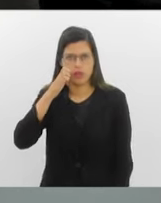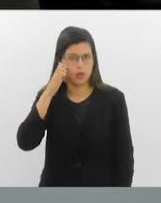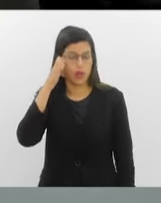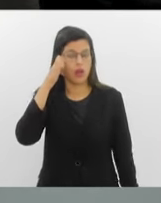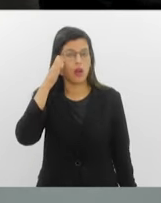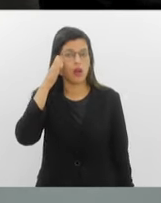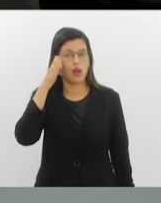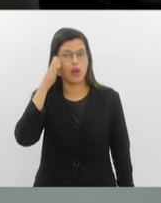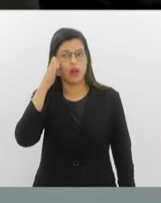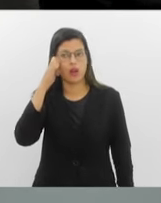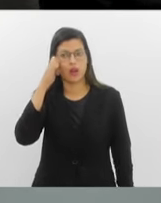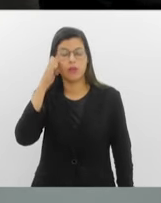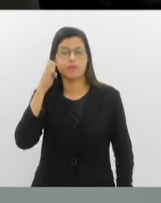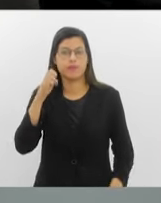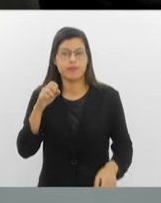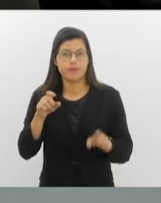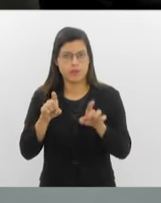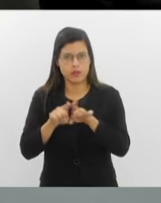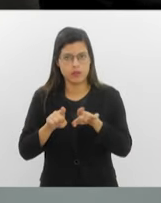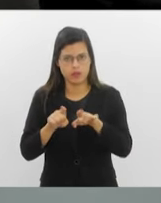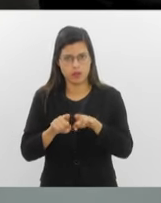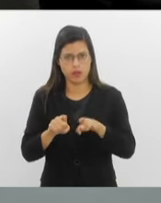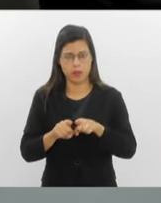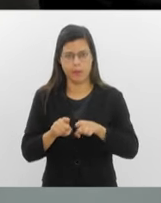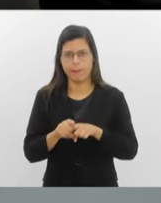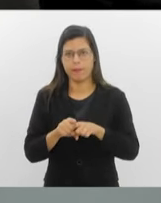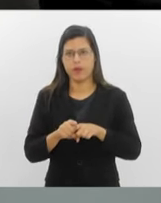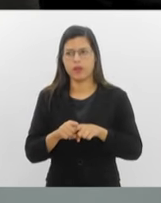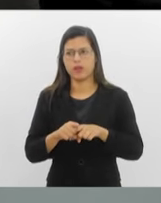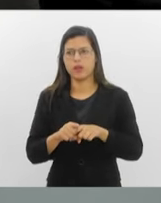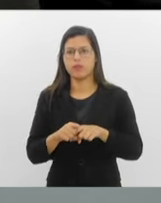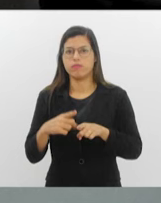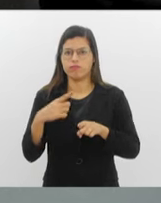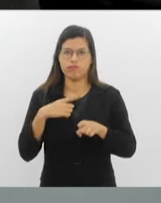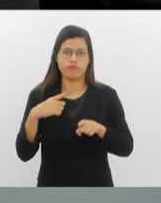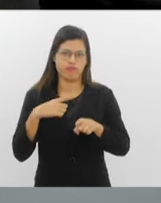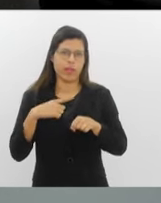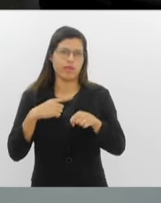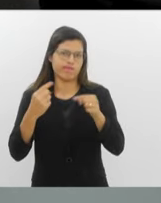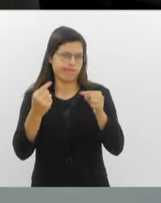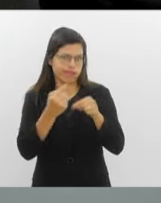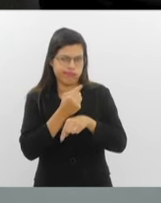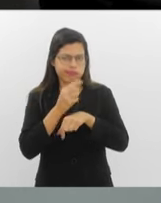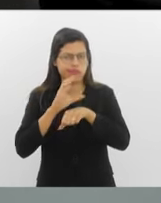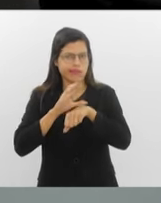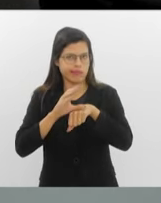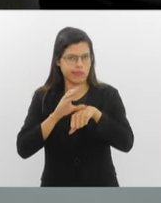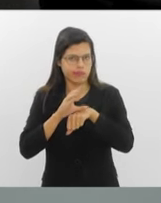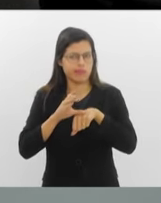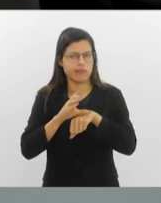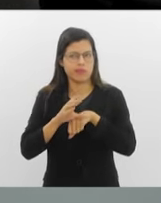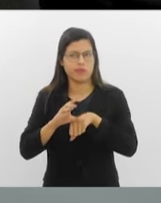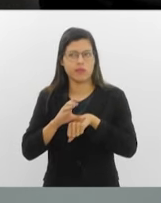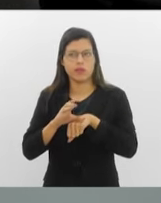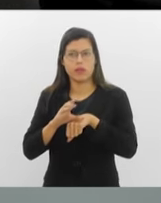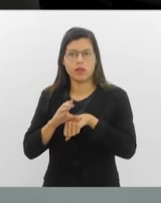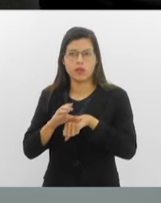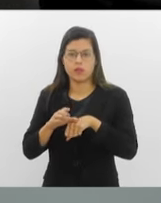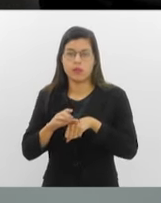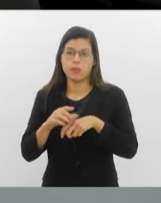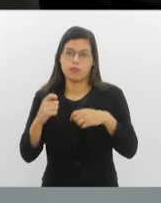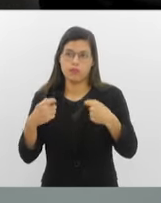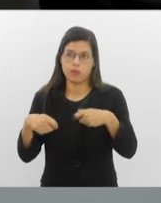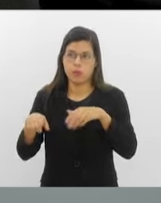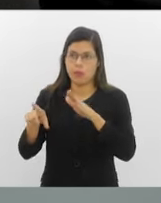dimensão há aí um vício de inconstitucionalidade que, inclusive, nos levaria a ter uma lei